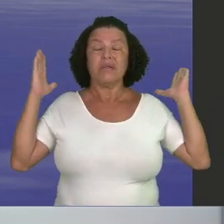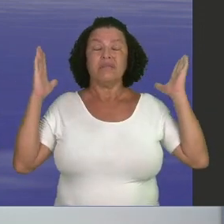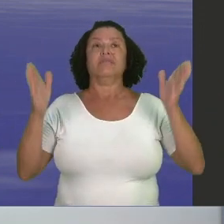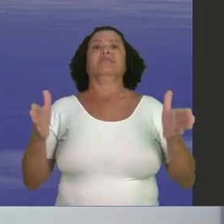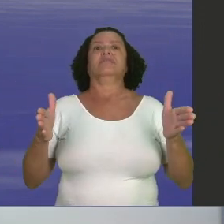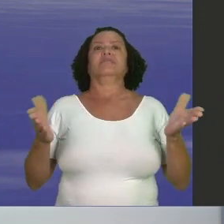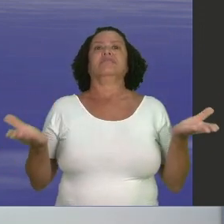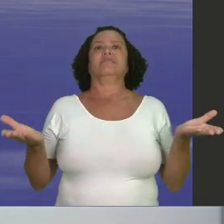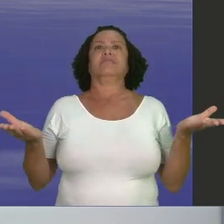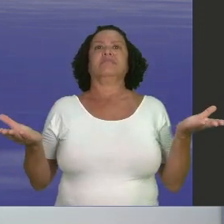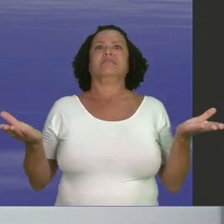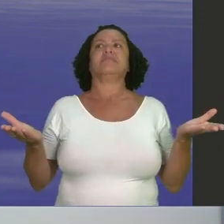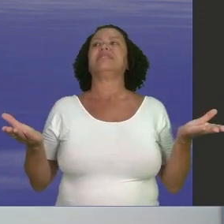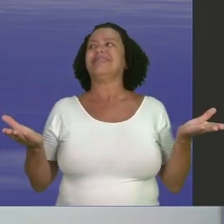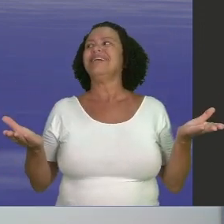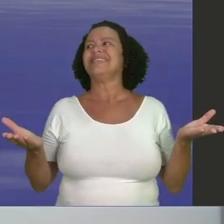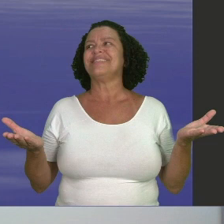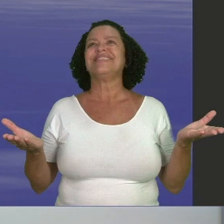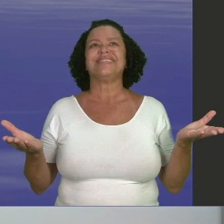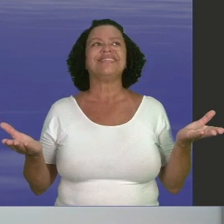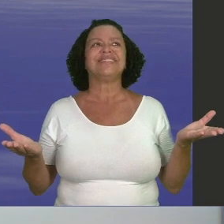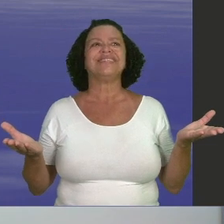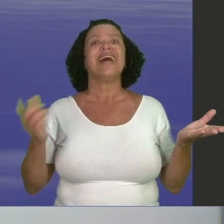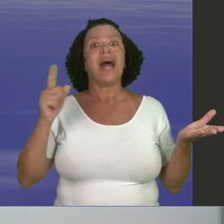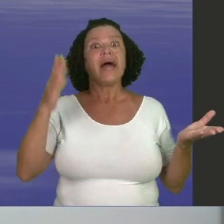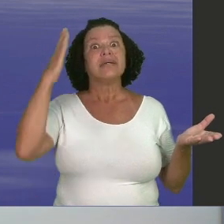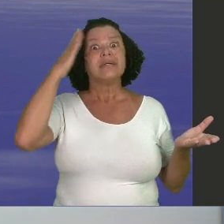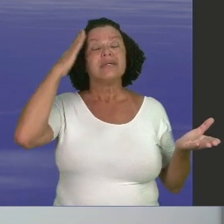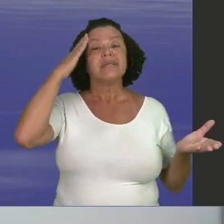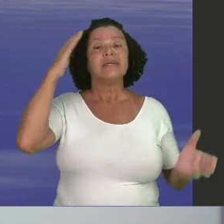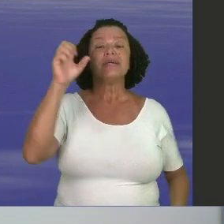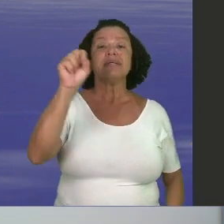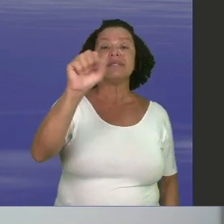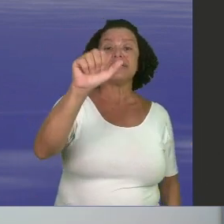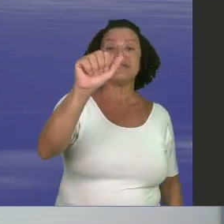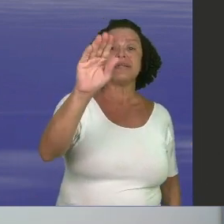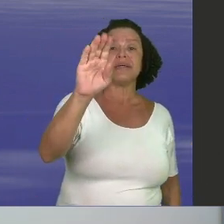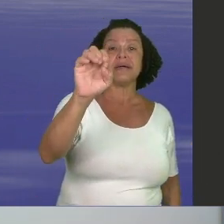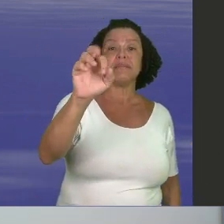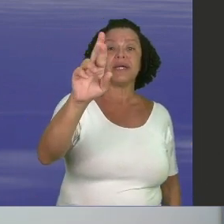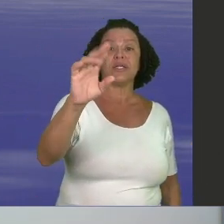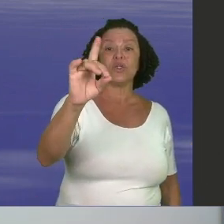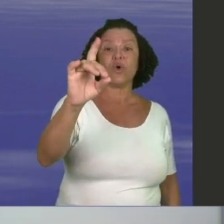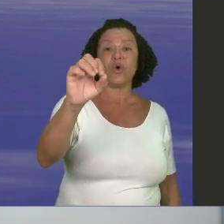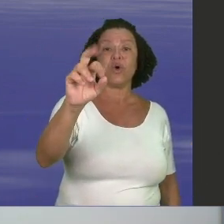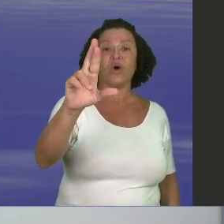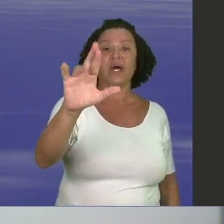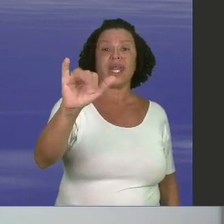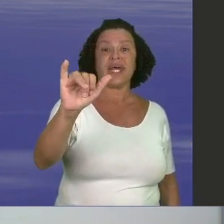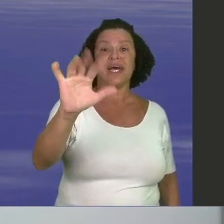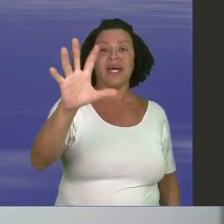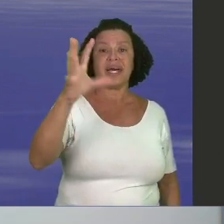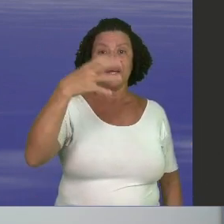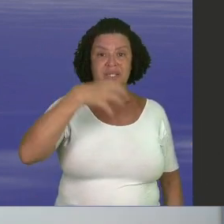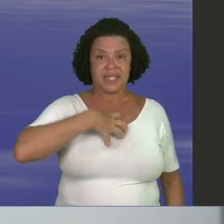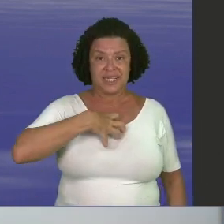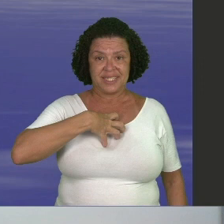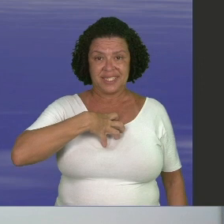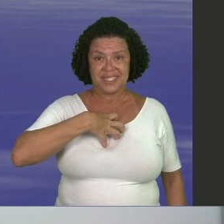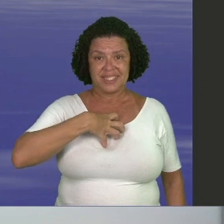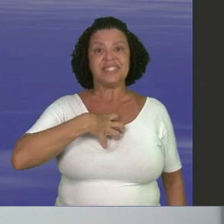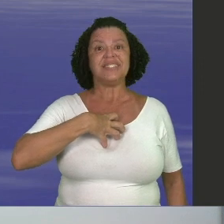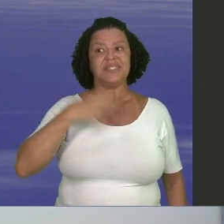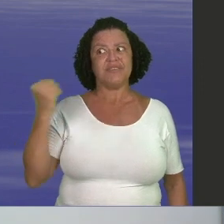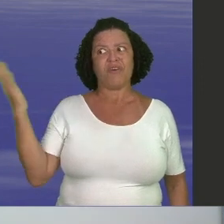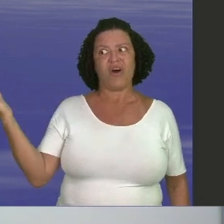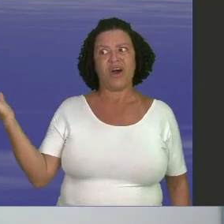desequilibrarmos. Então, isso é a sabedoria. Não se desequilibrar pelo que vem de dentro e pelo que